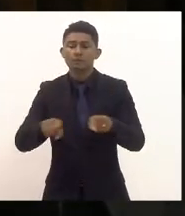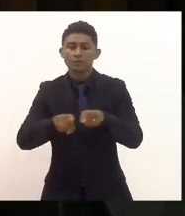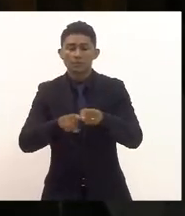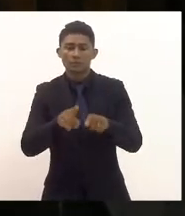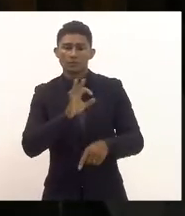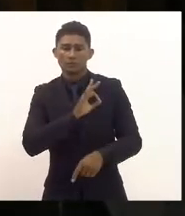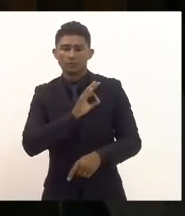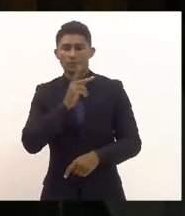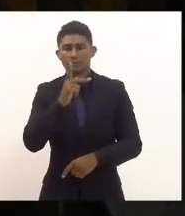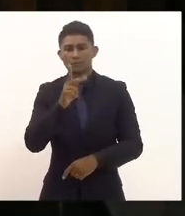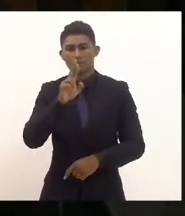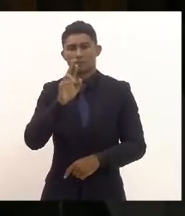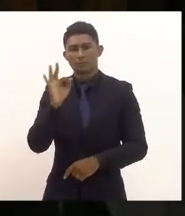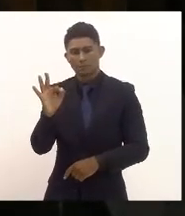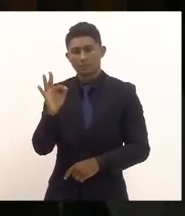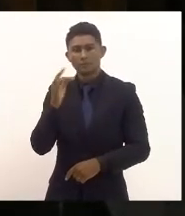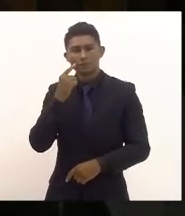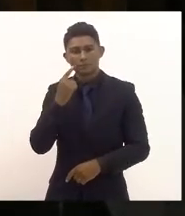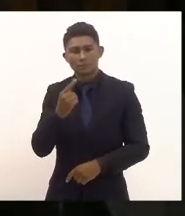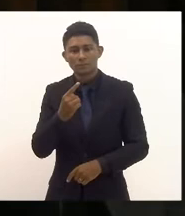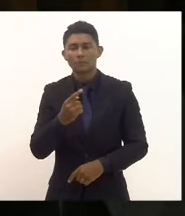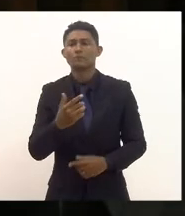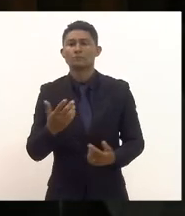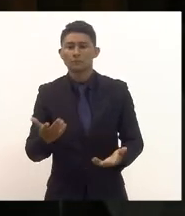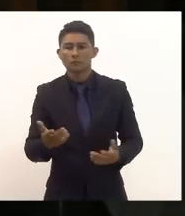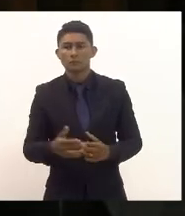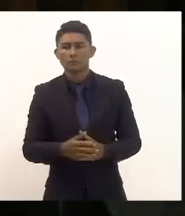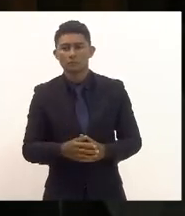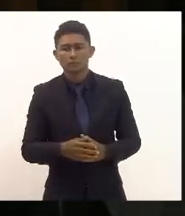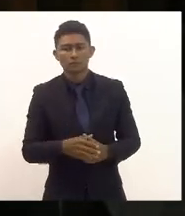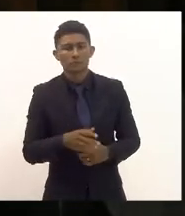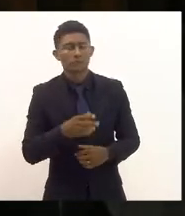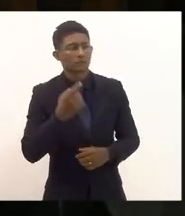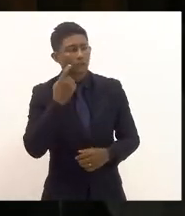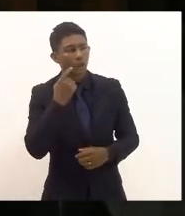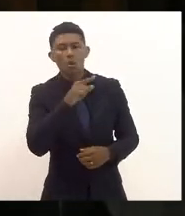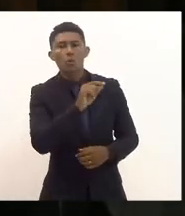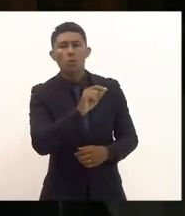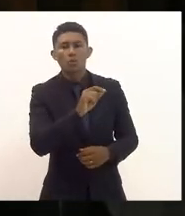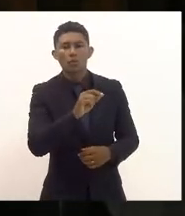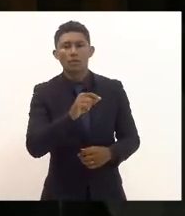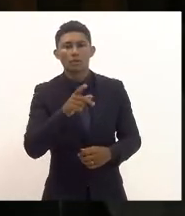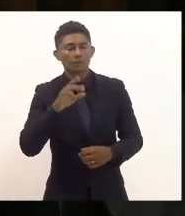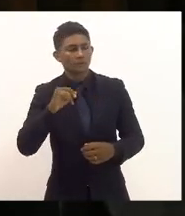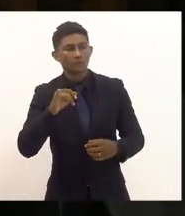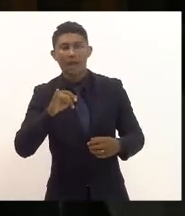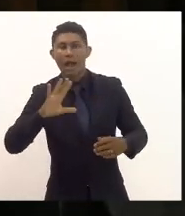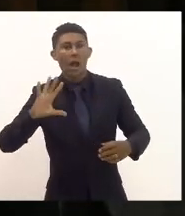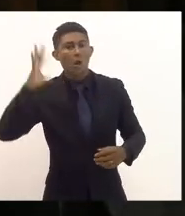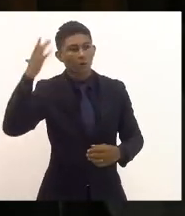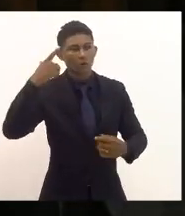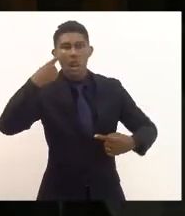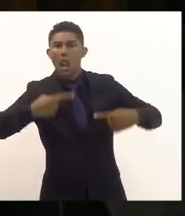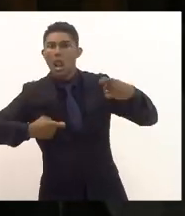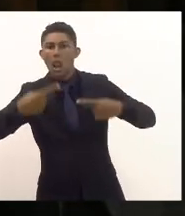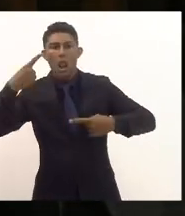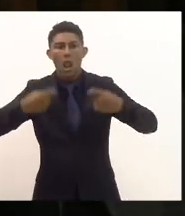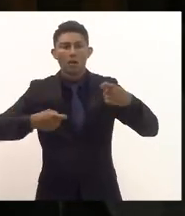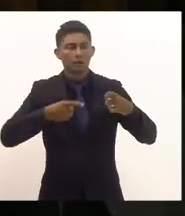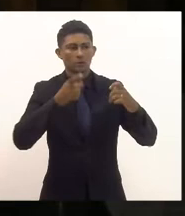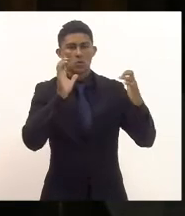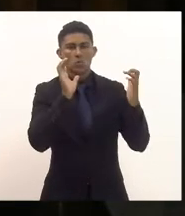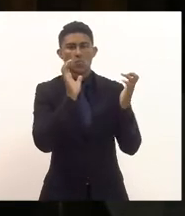federais que se encontrar se prepararam com uma situação de guerra o da foto sou mais